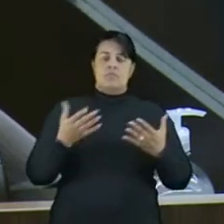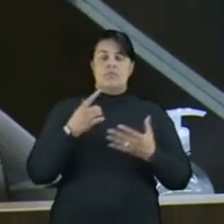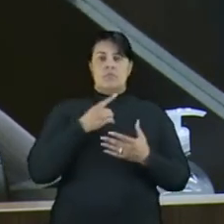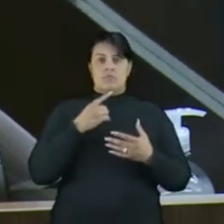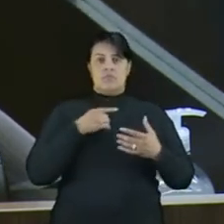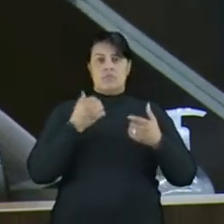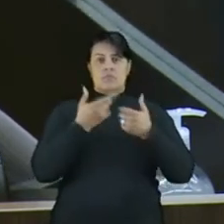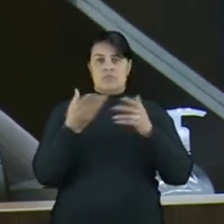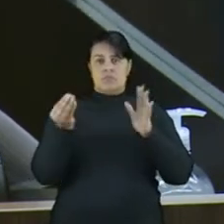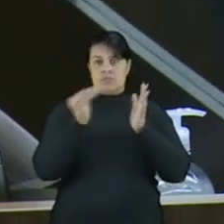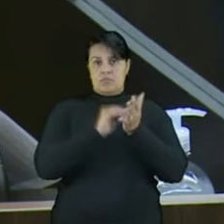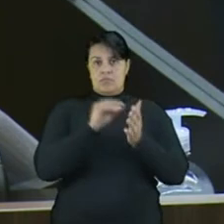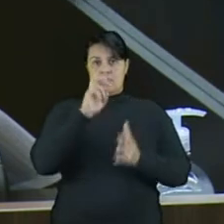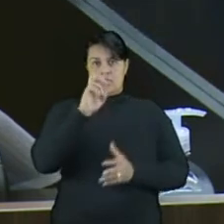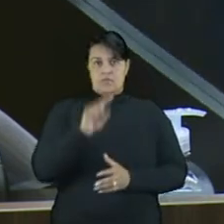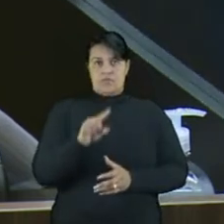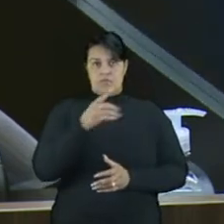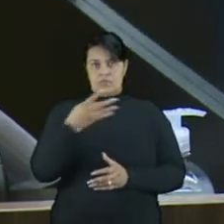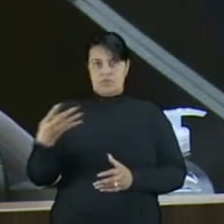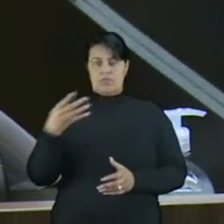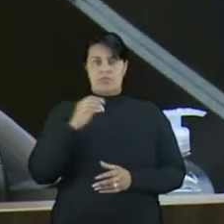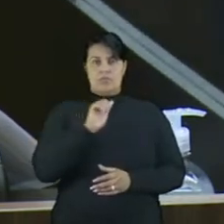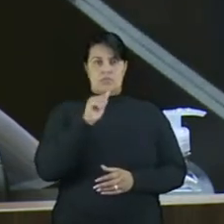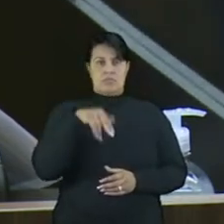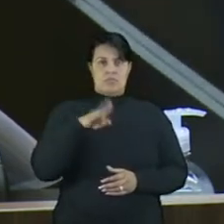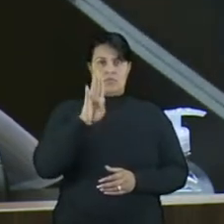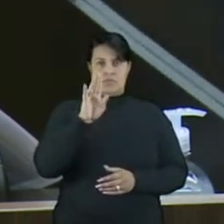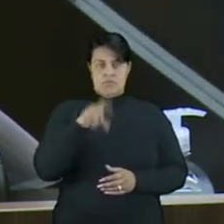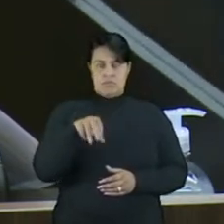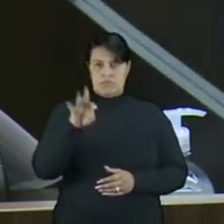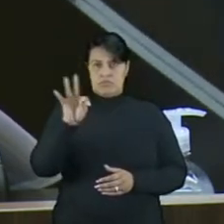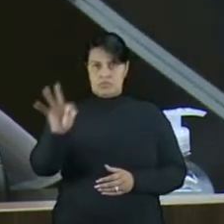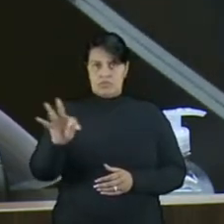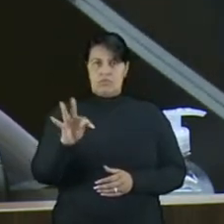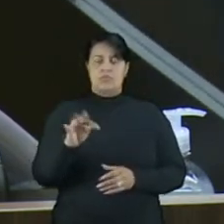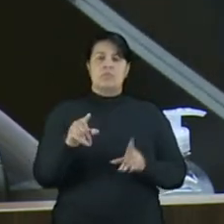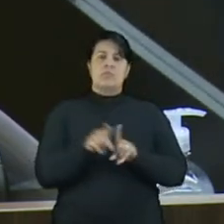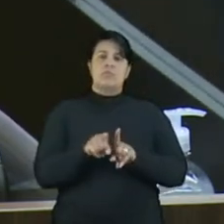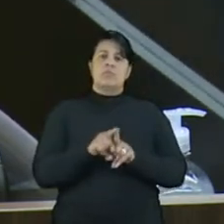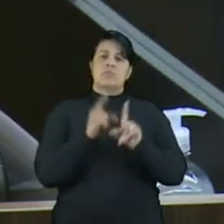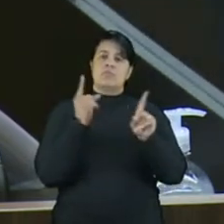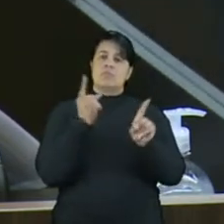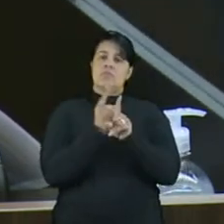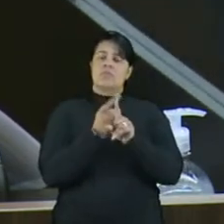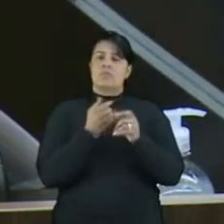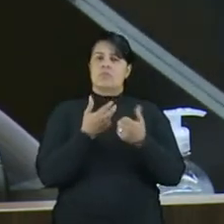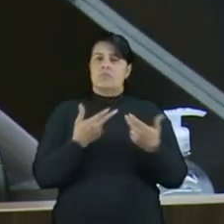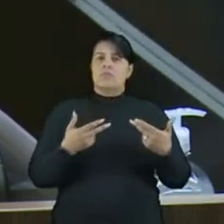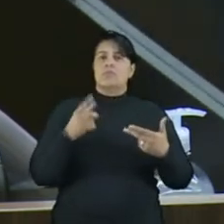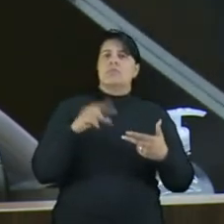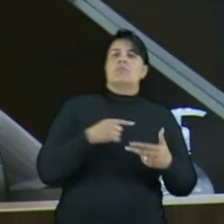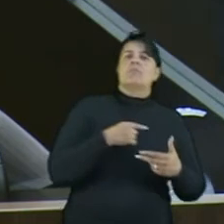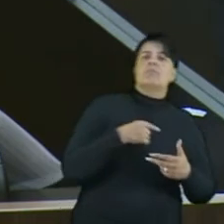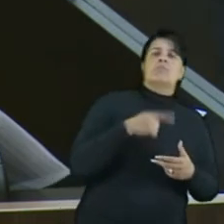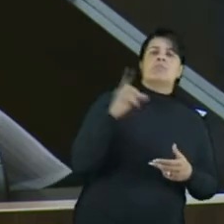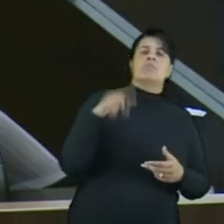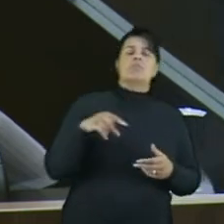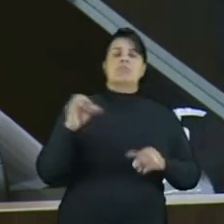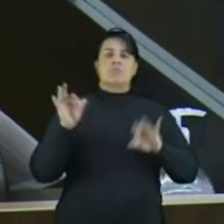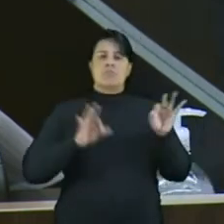item 5.4 da MDT, e, enfim, identificação de normativo com relatos e tratamentos pessoais